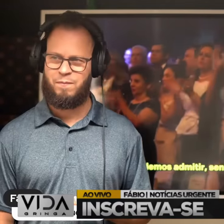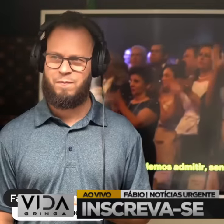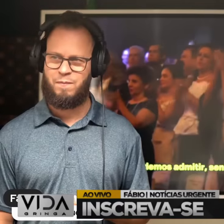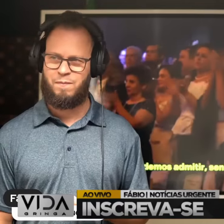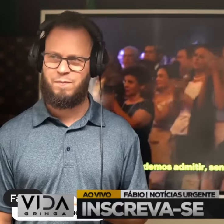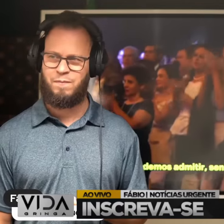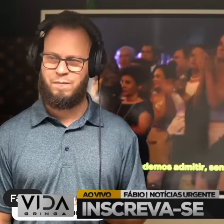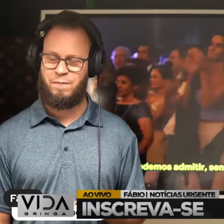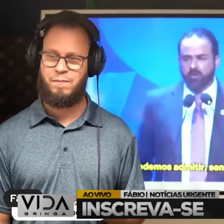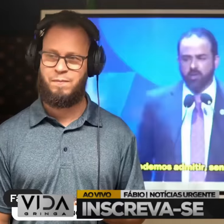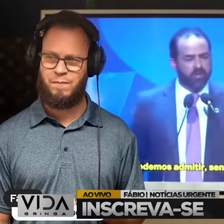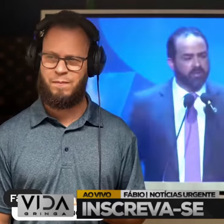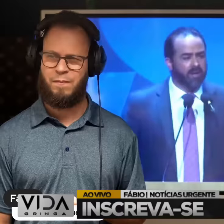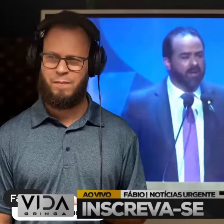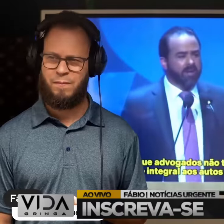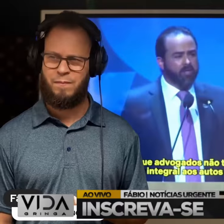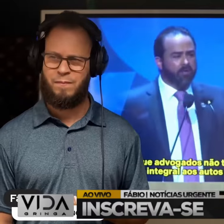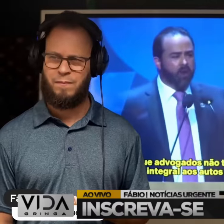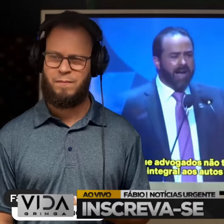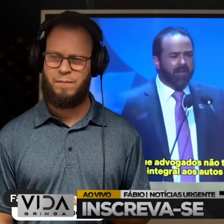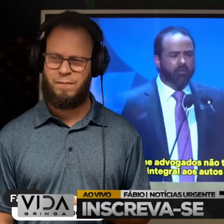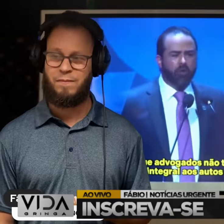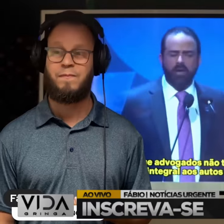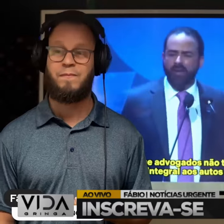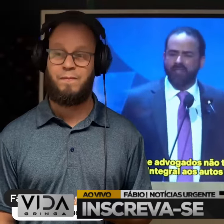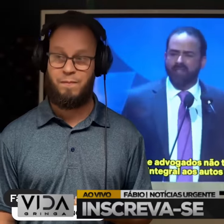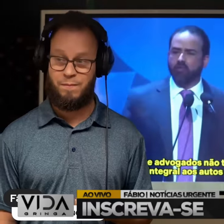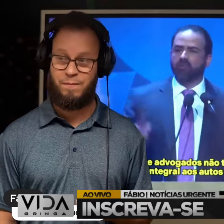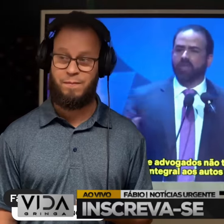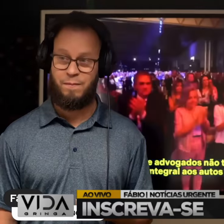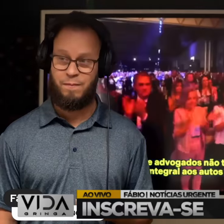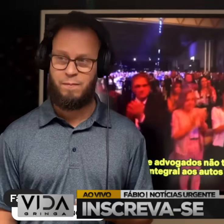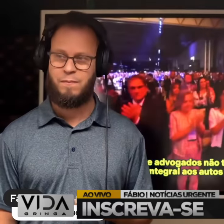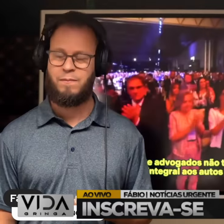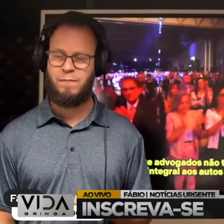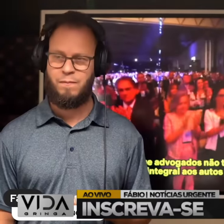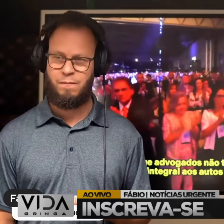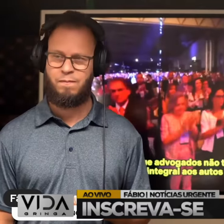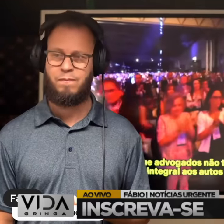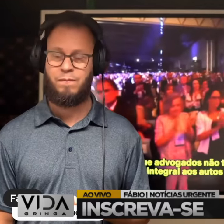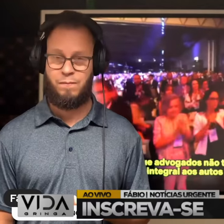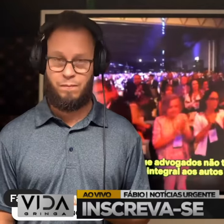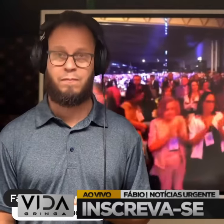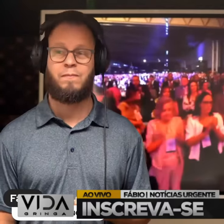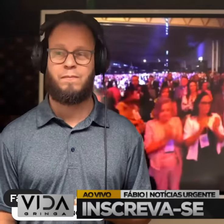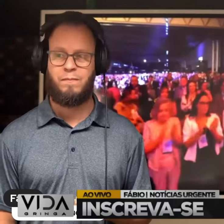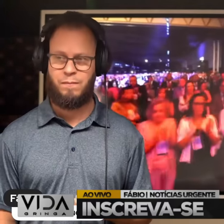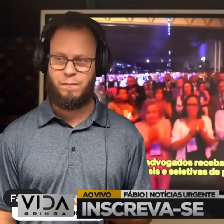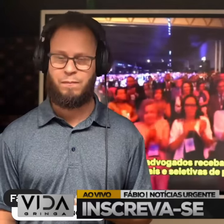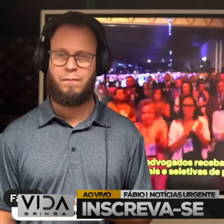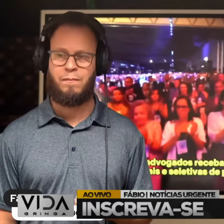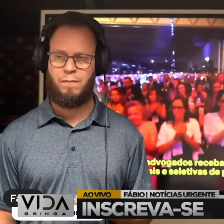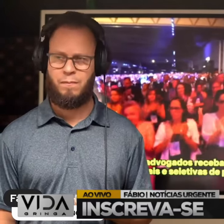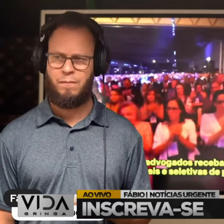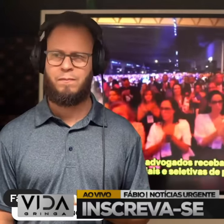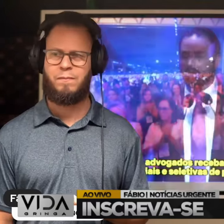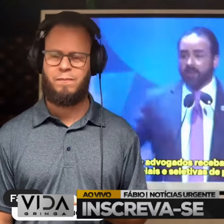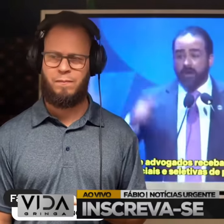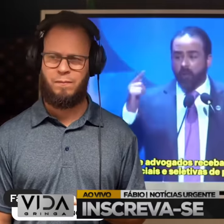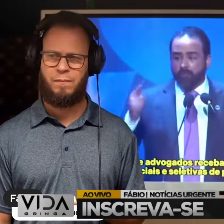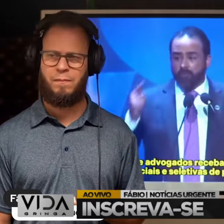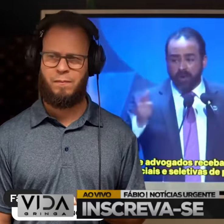podemos admitir, senhoras e senhores, que advogados não tenham acesso integral aos autos de processo, que